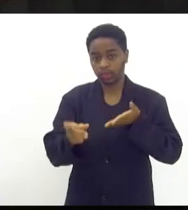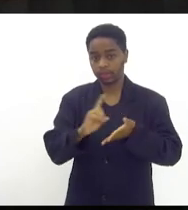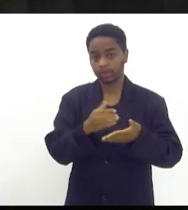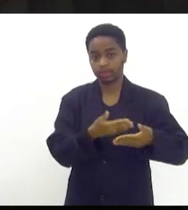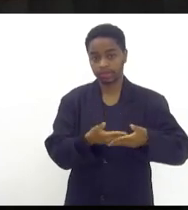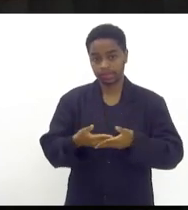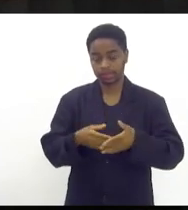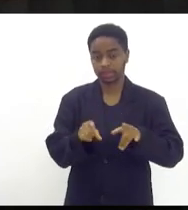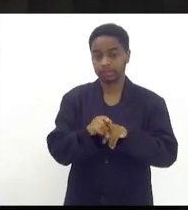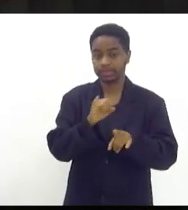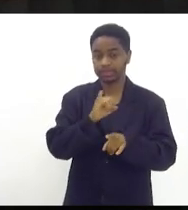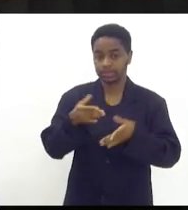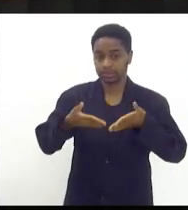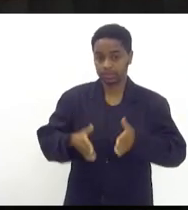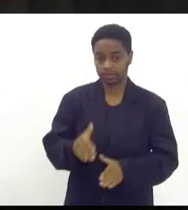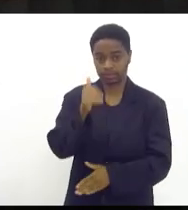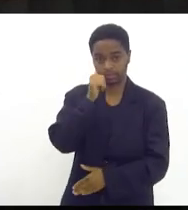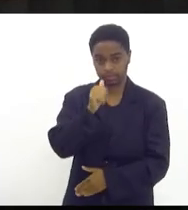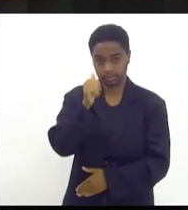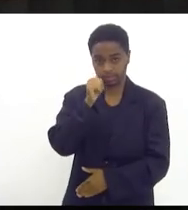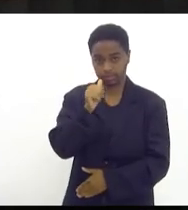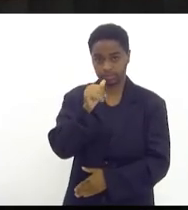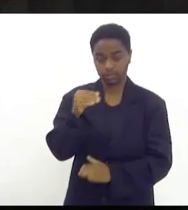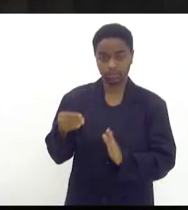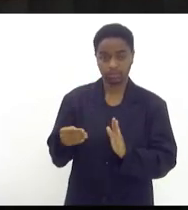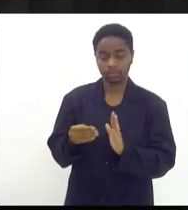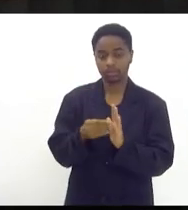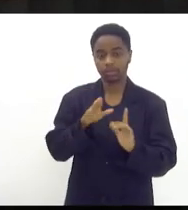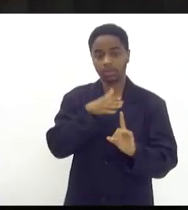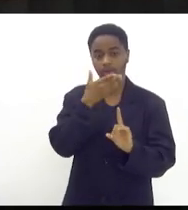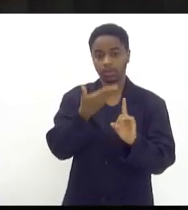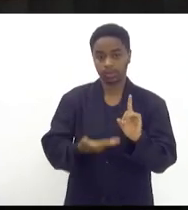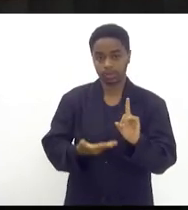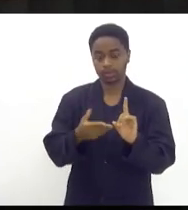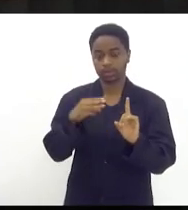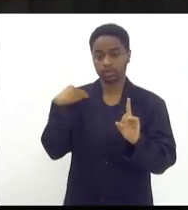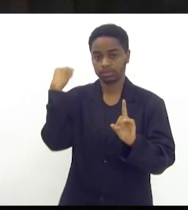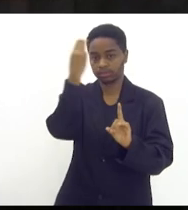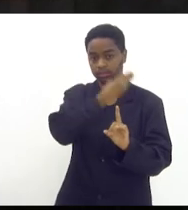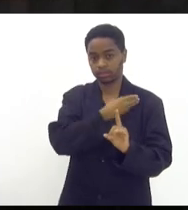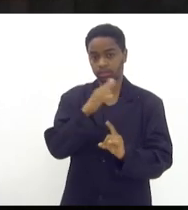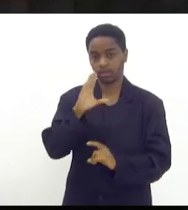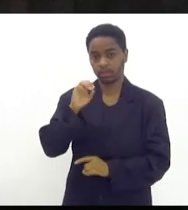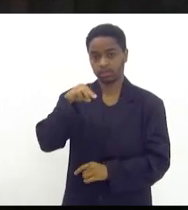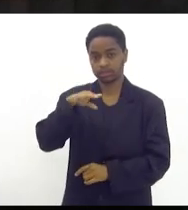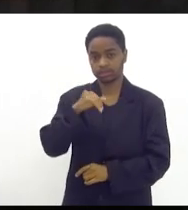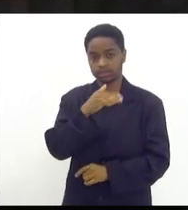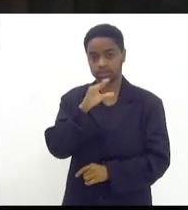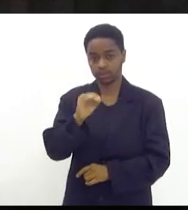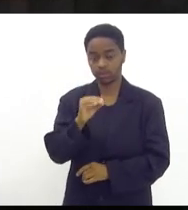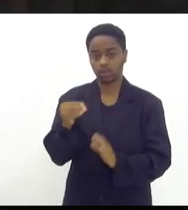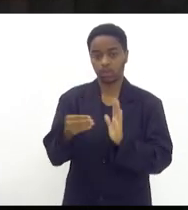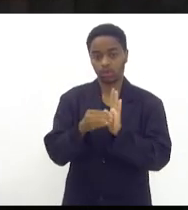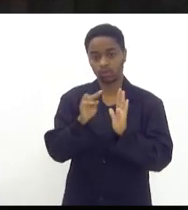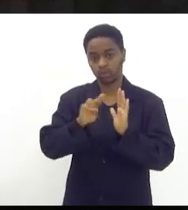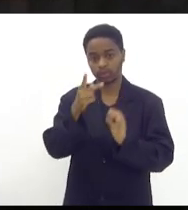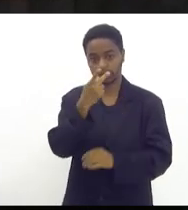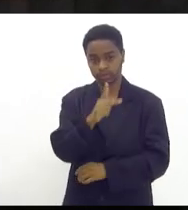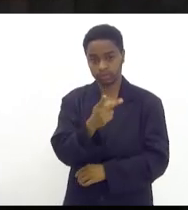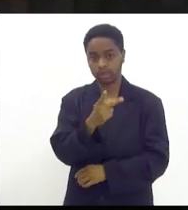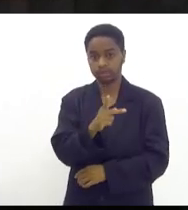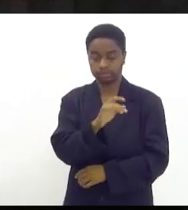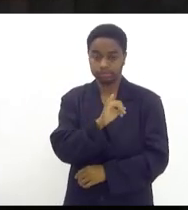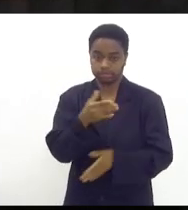fosse uma menina, ele iria homenagear Nossa Senhora da Conceição botando o nome dessa menina, se